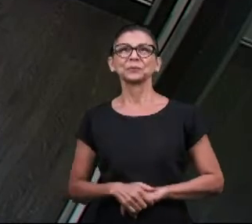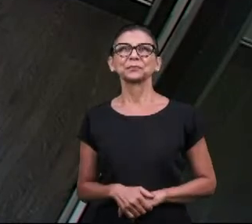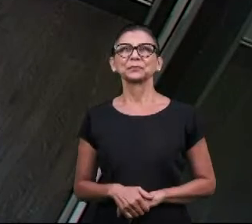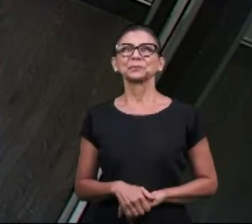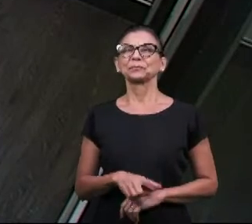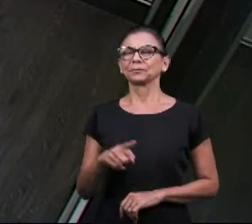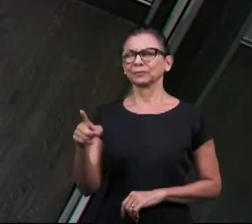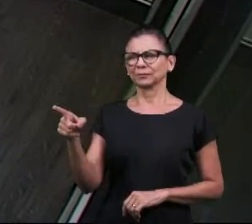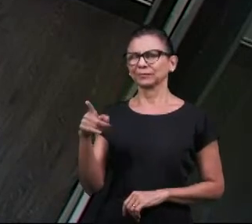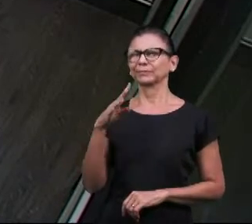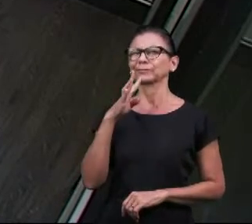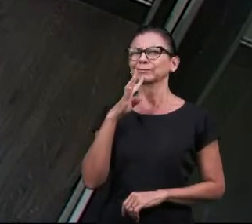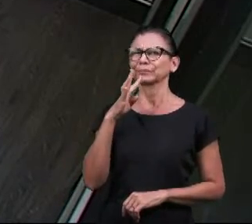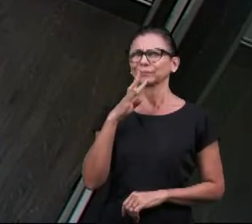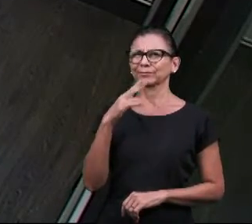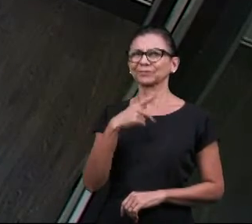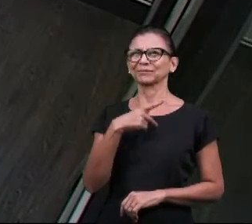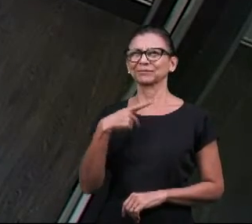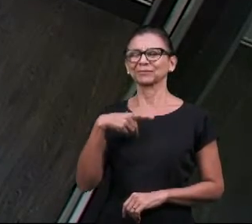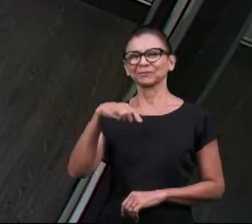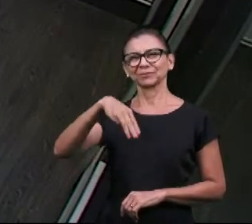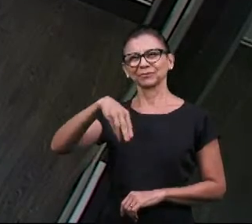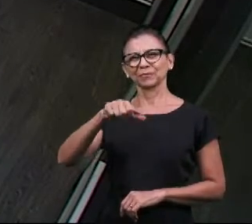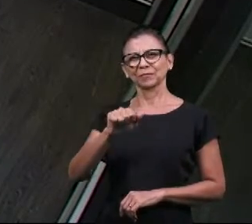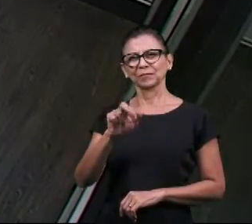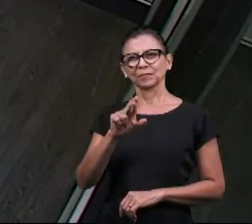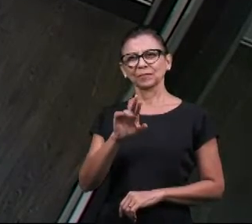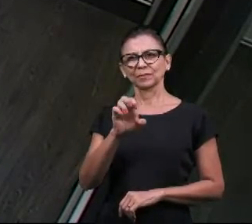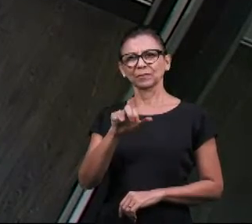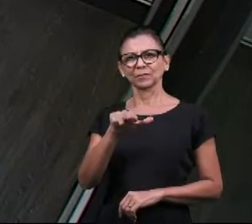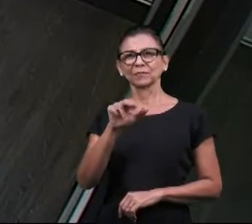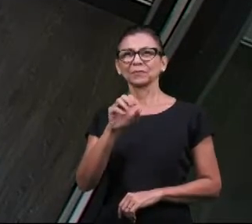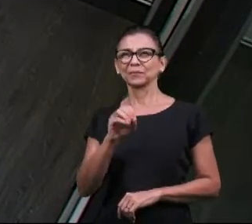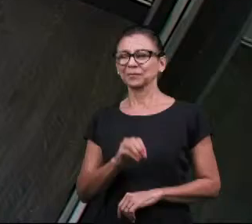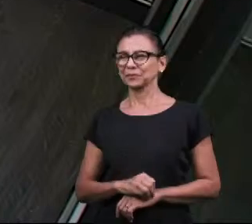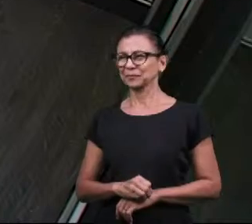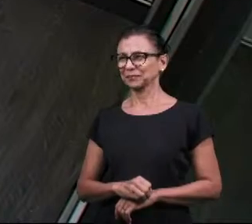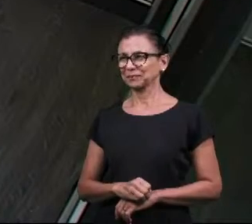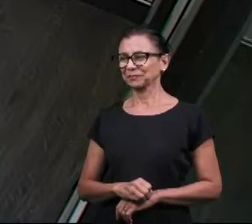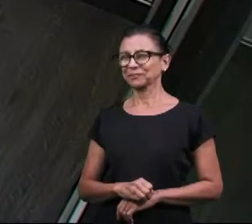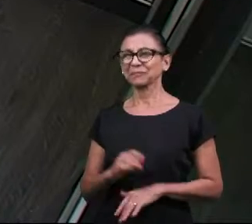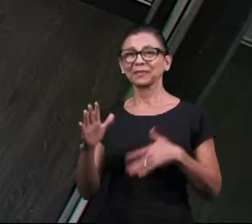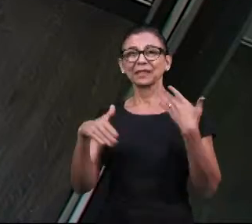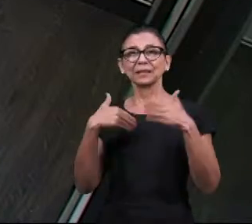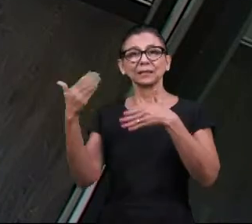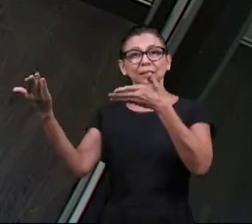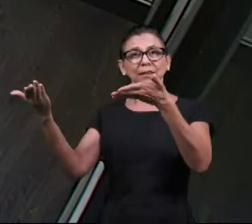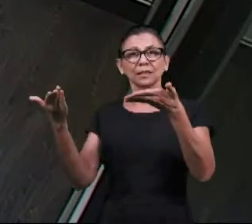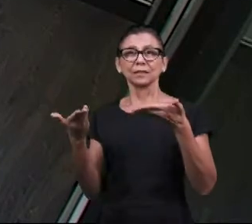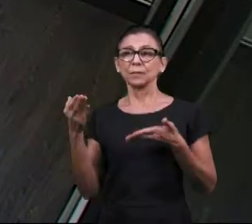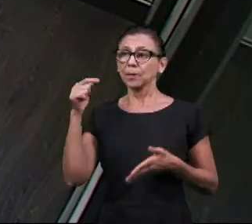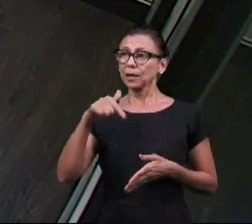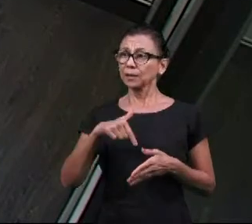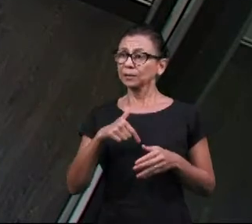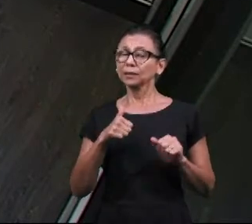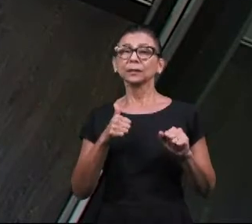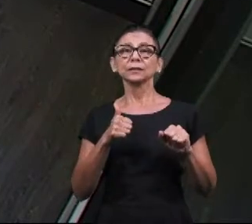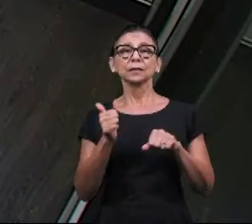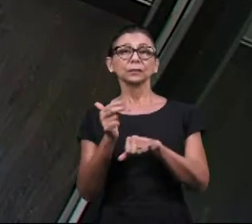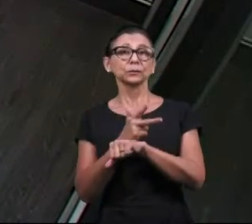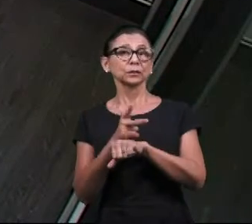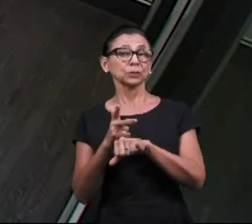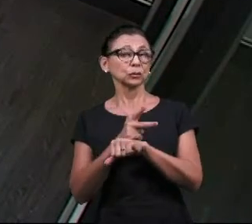como Pastor Moreno. Pastor Moreno, que alegria recebê-lo aqui em nossos estúdios, e